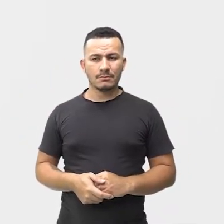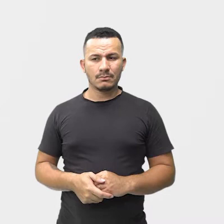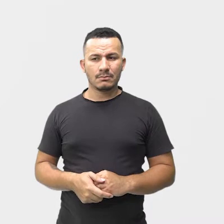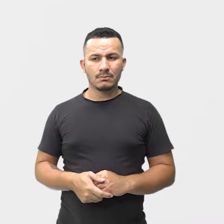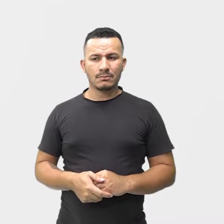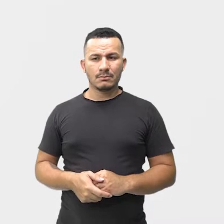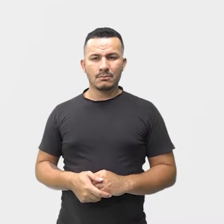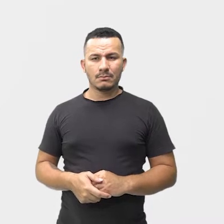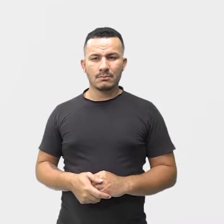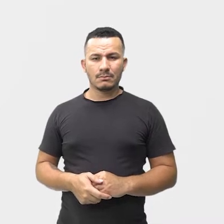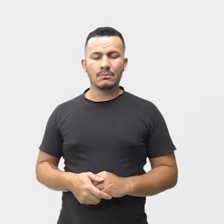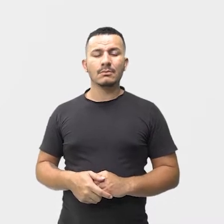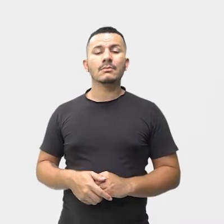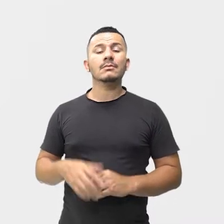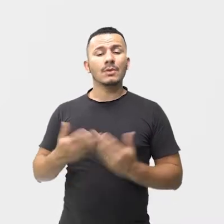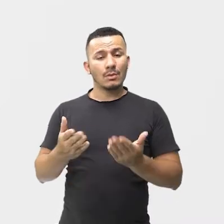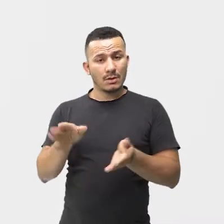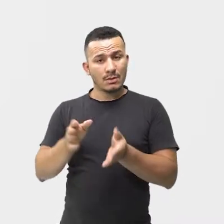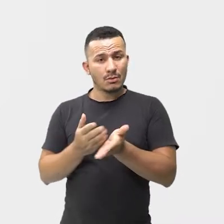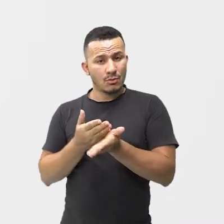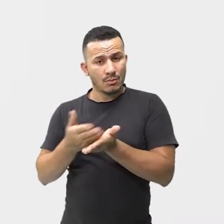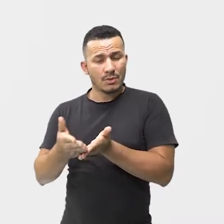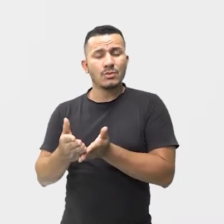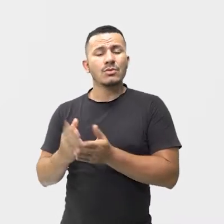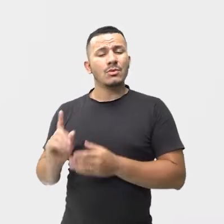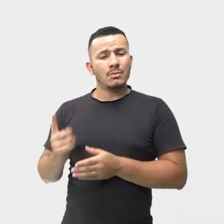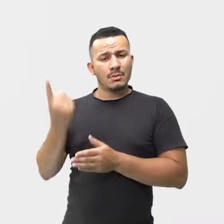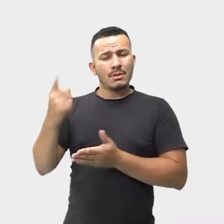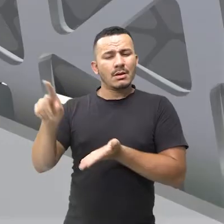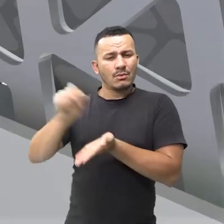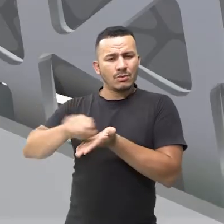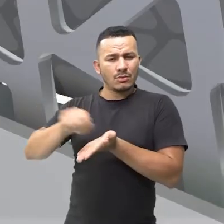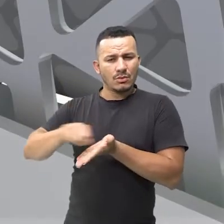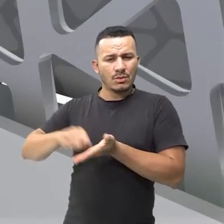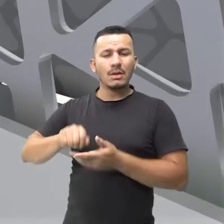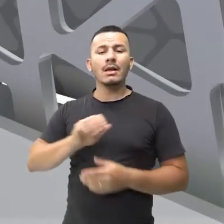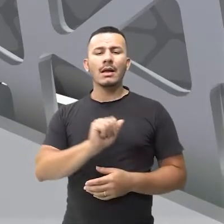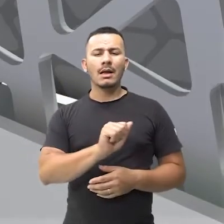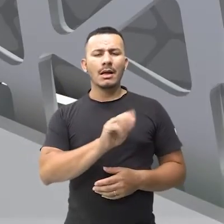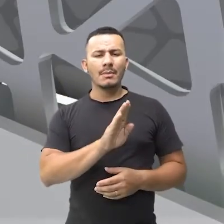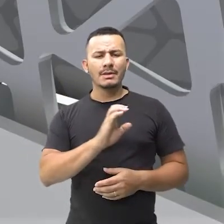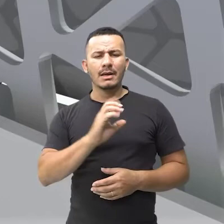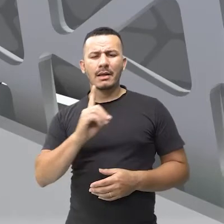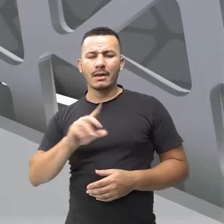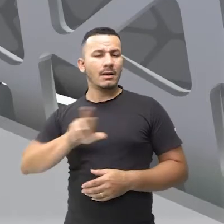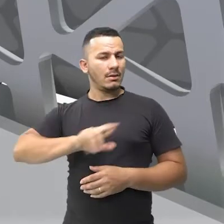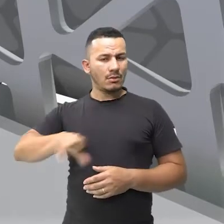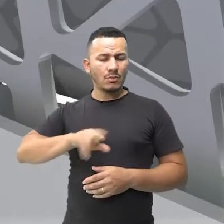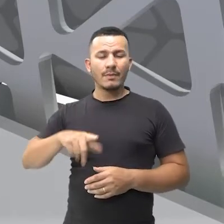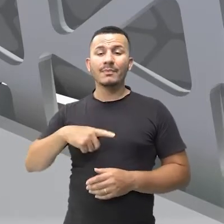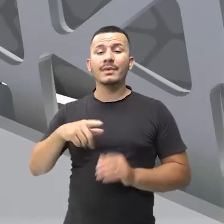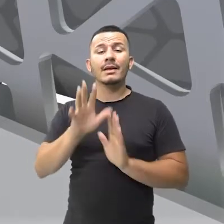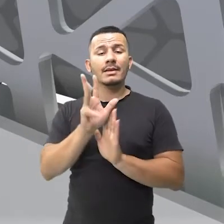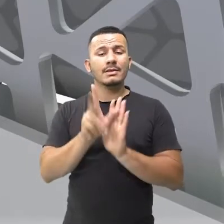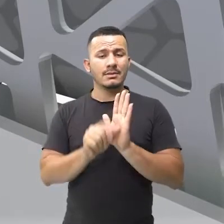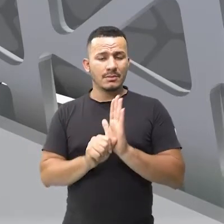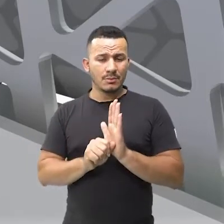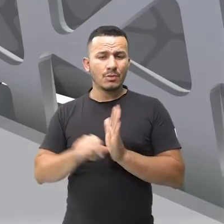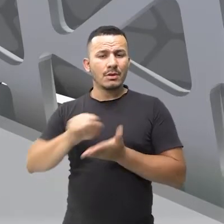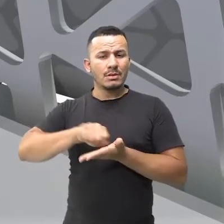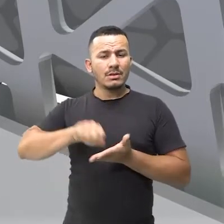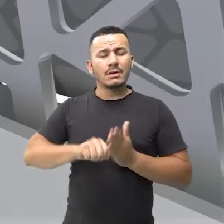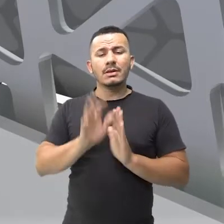surgiu aí as primeiras escritas, certo? Não é como o nosso alfabeto, ela é cheia de simbolismo,